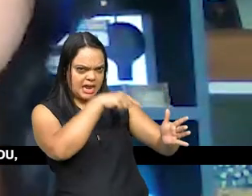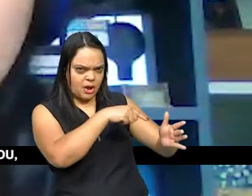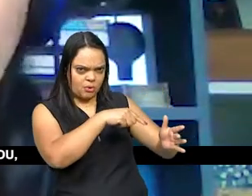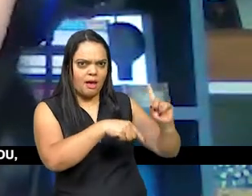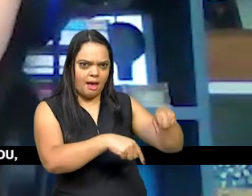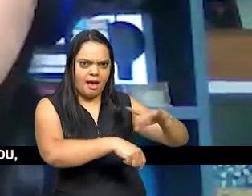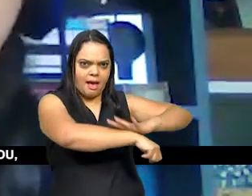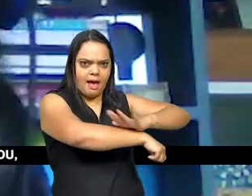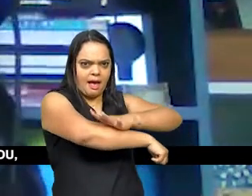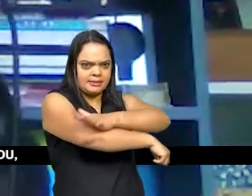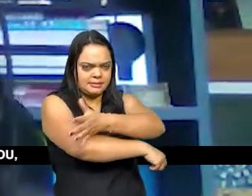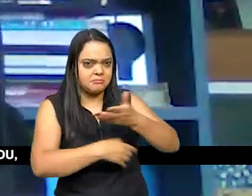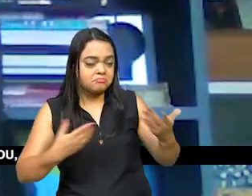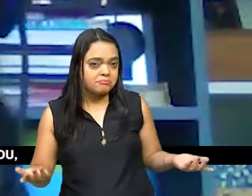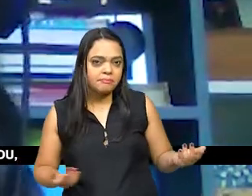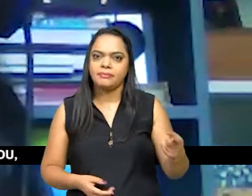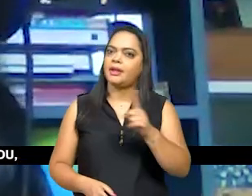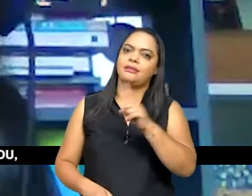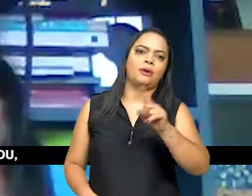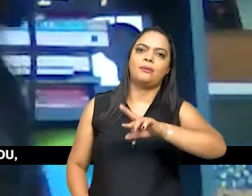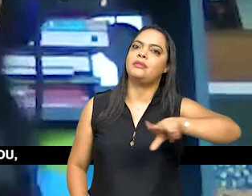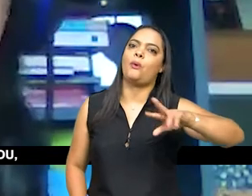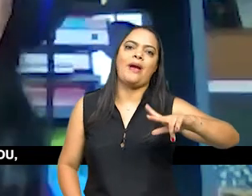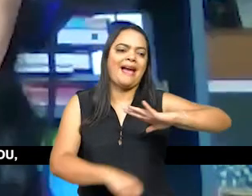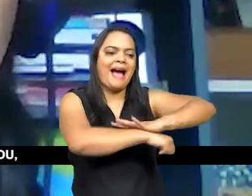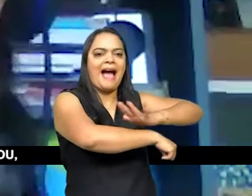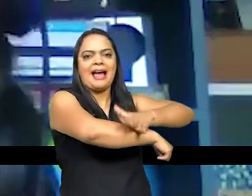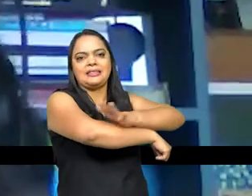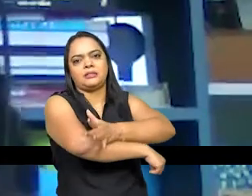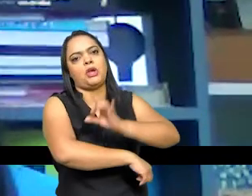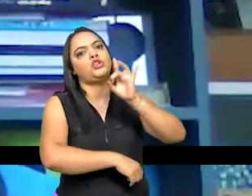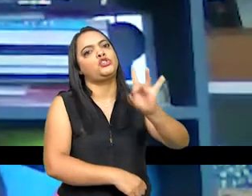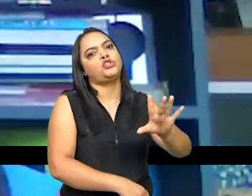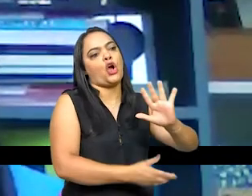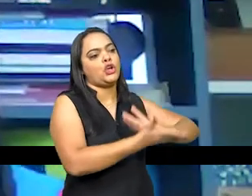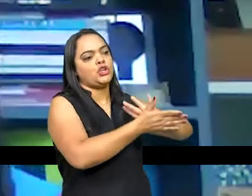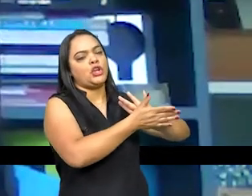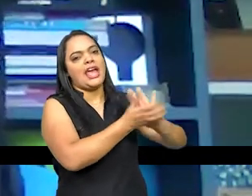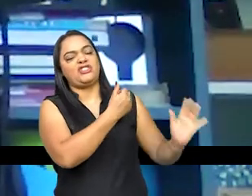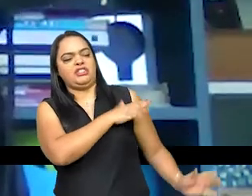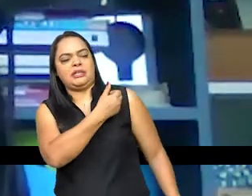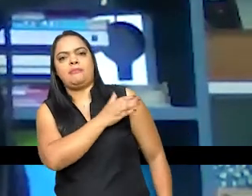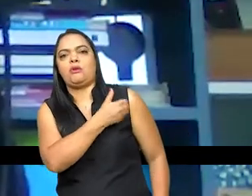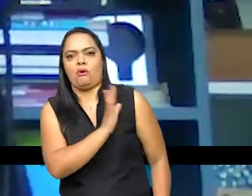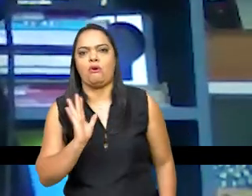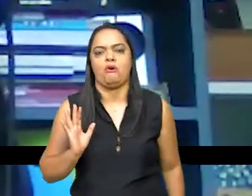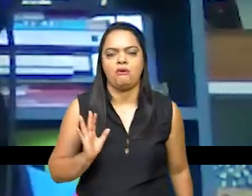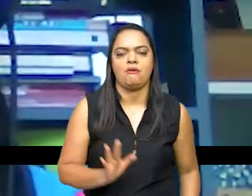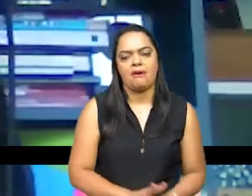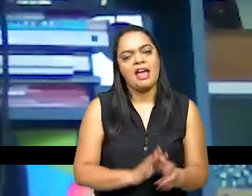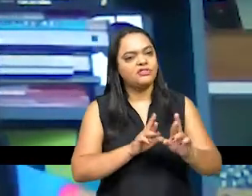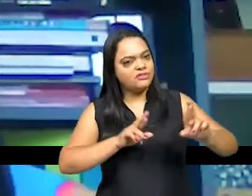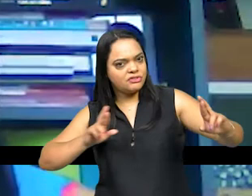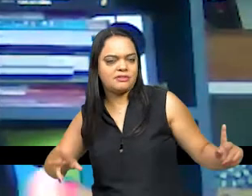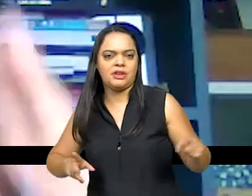mas um branco foi racista. Bom, não, ele não foi racista, sim. Ele discriminou, mas ele não foi racista. Então, assim, eu acho que nós precisamos